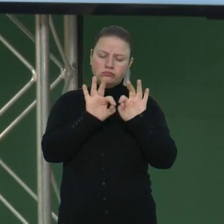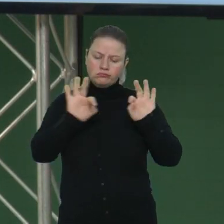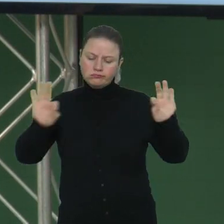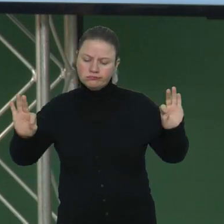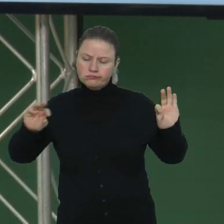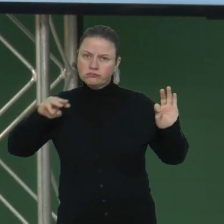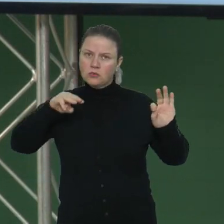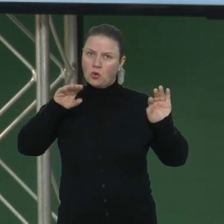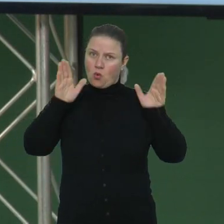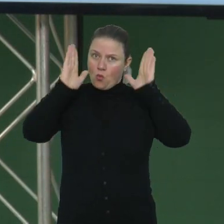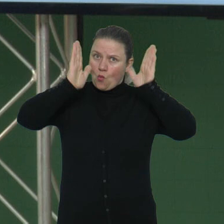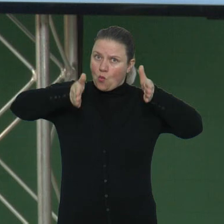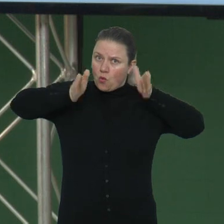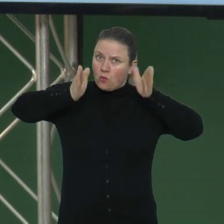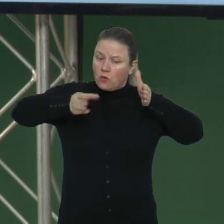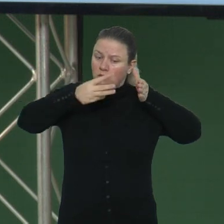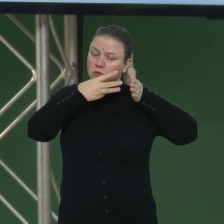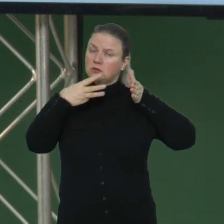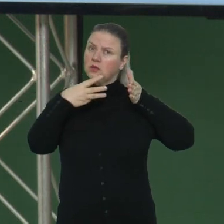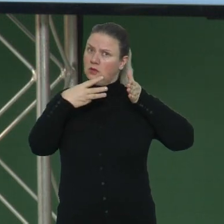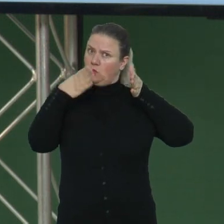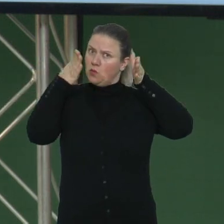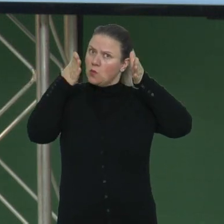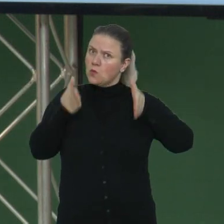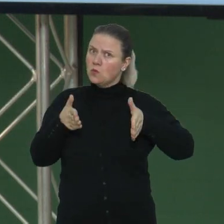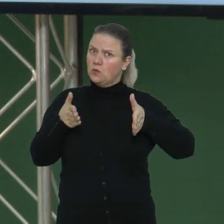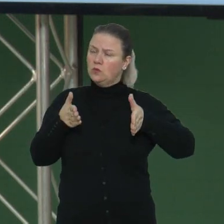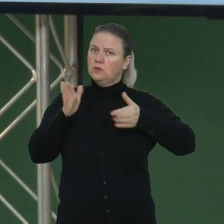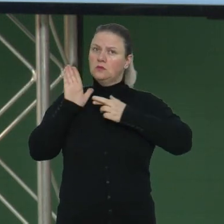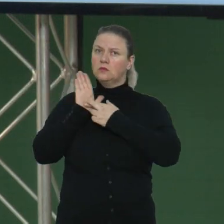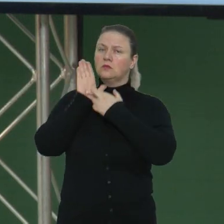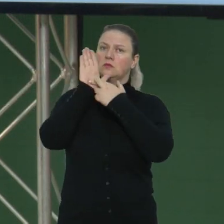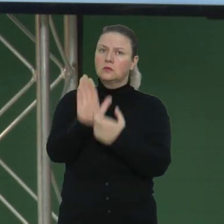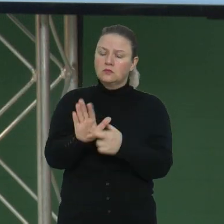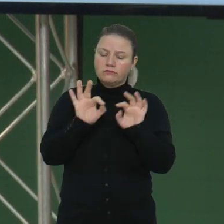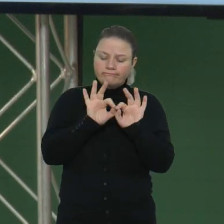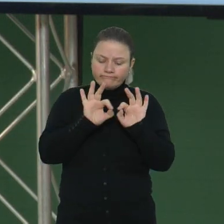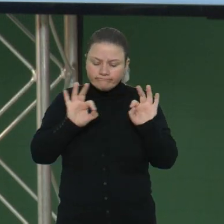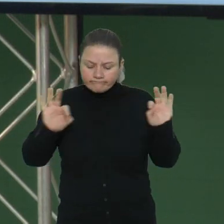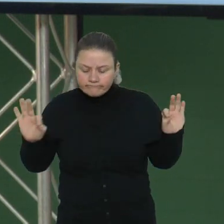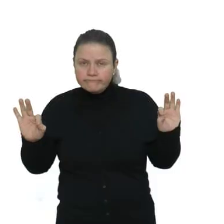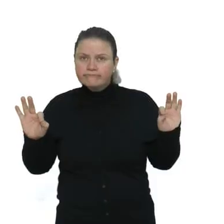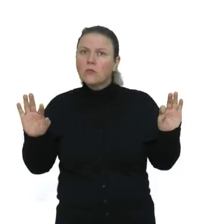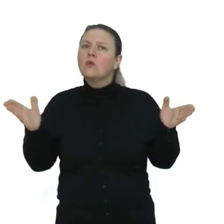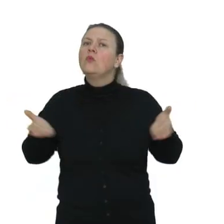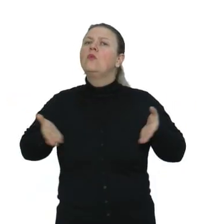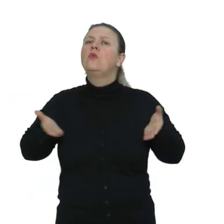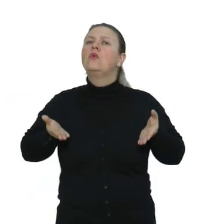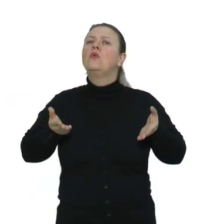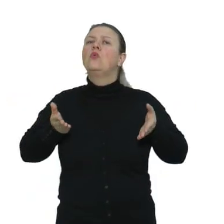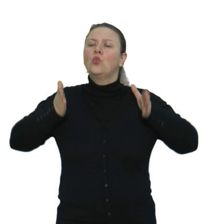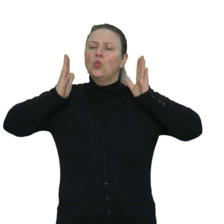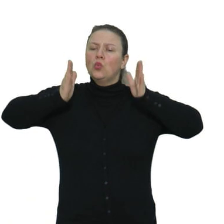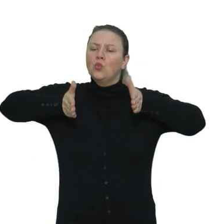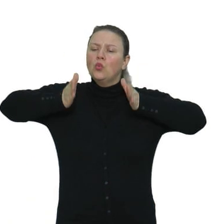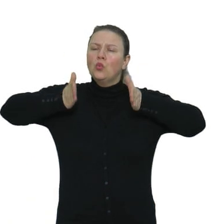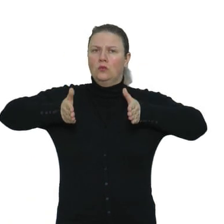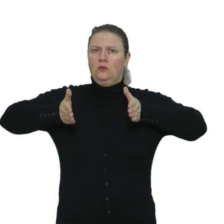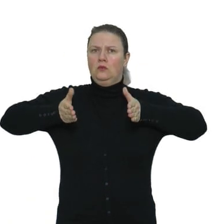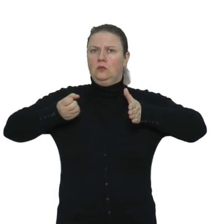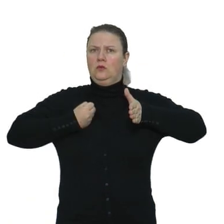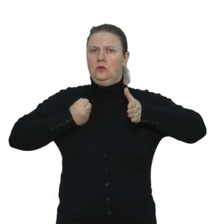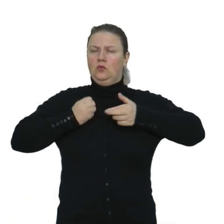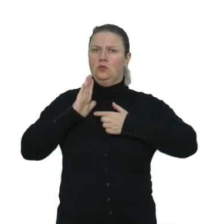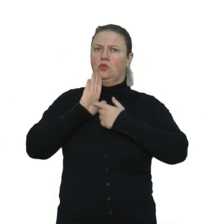de 3. Então, ó, o que, que é isso? Então, representando na reta, ou seja, geometricamente, o módulo de um número, ele indica na